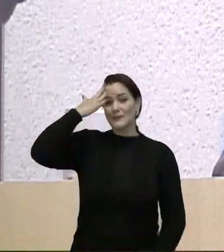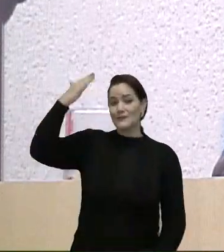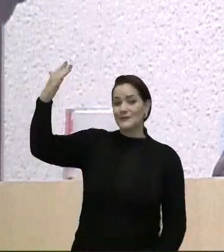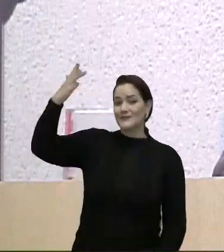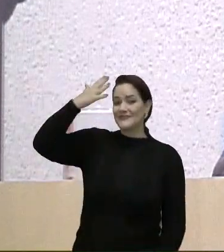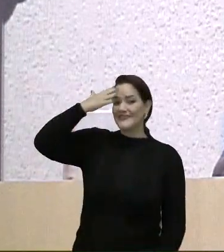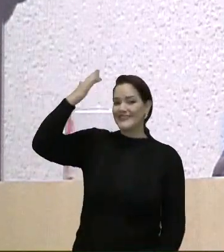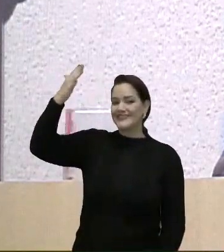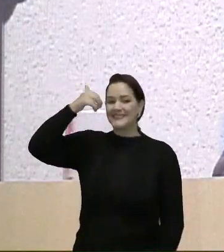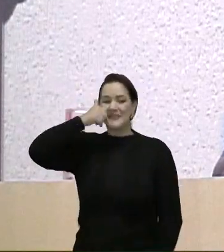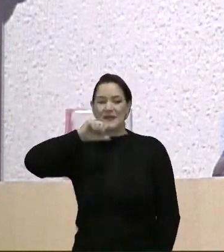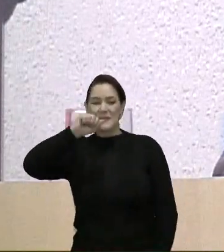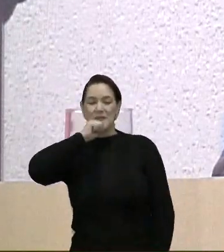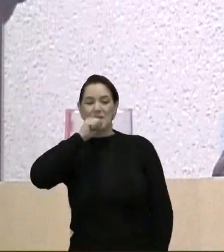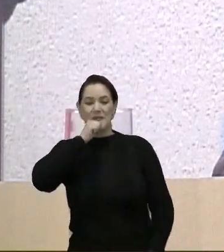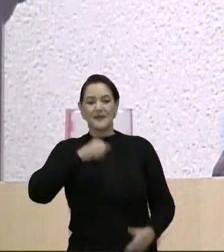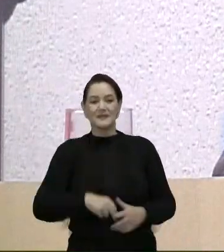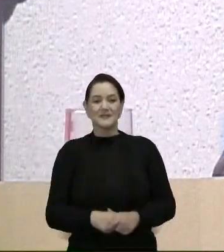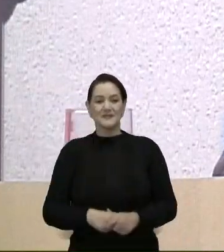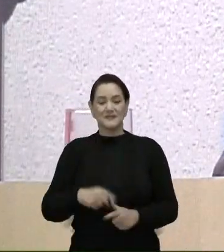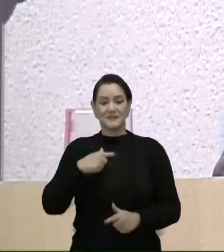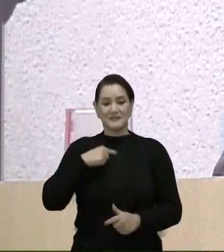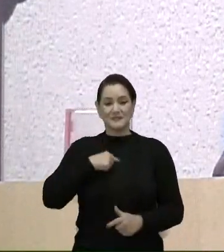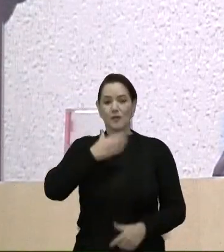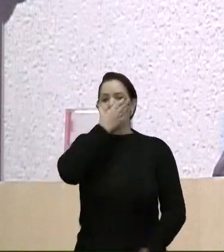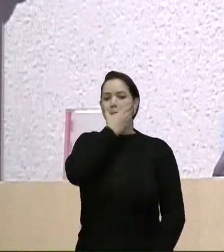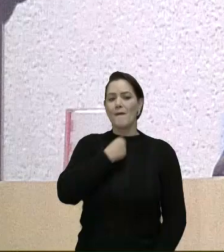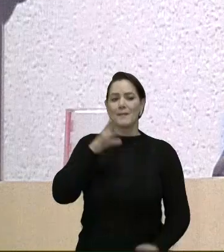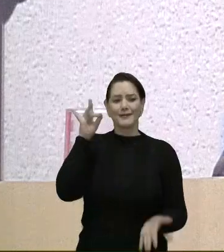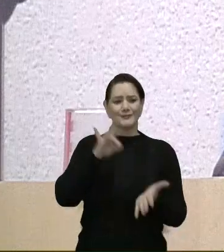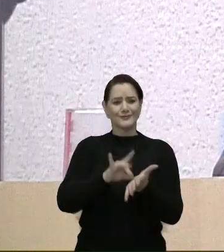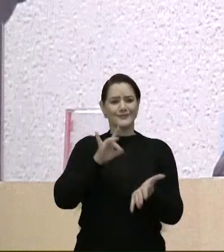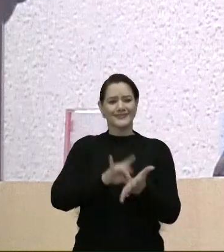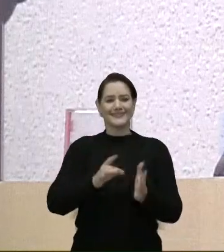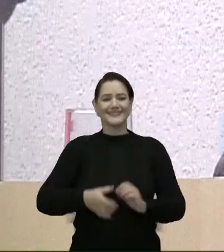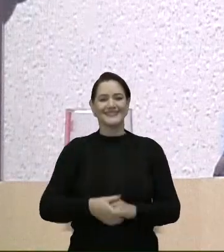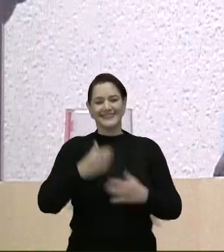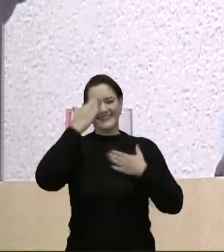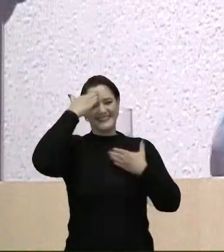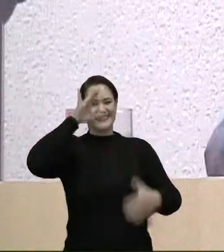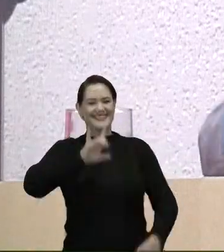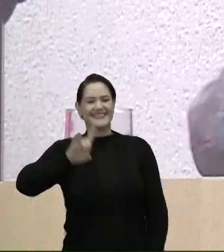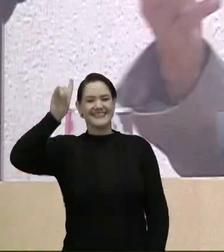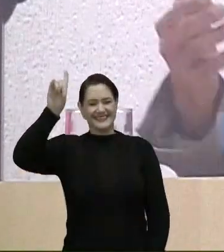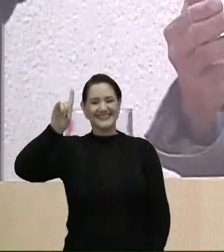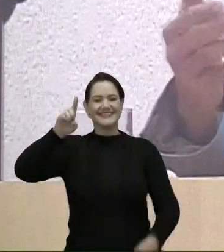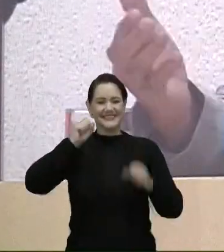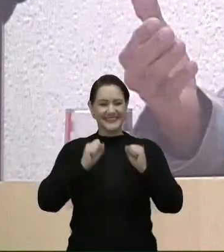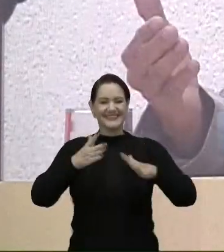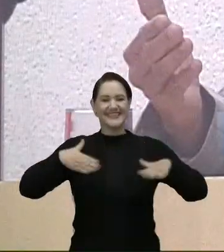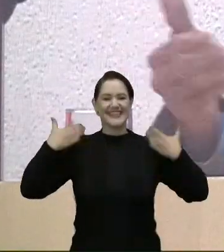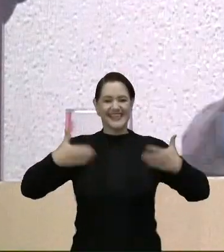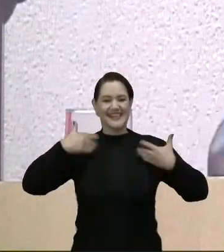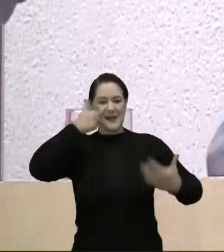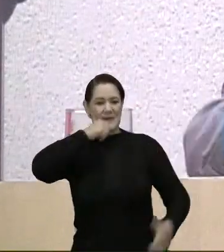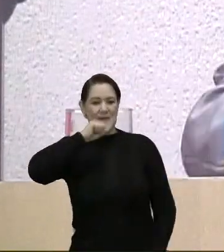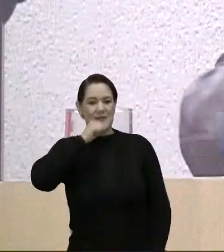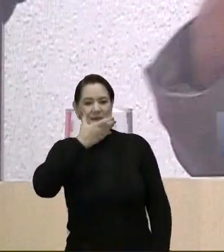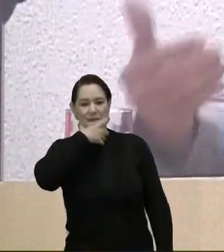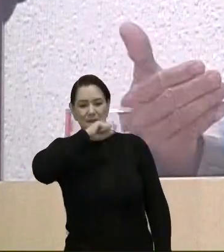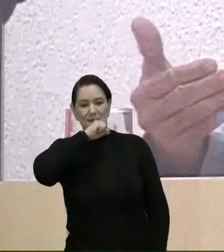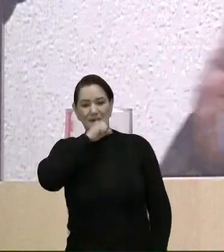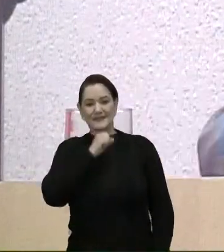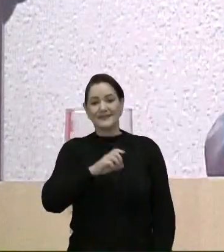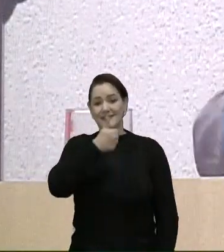O sonho da minha mãe era que eu tornasse um homem de verdade. E graças a Deus, isso eu pude alegrar minha mãe e meu pai,